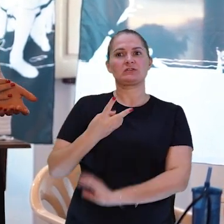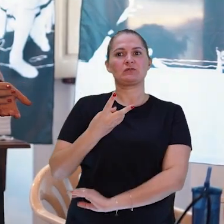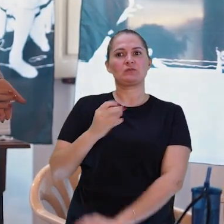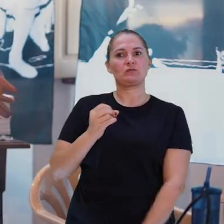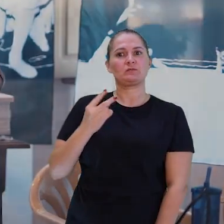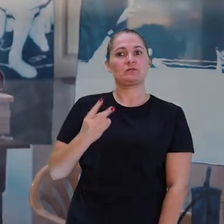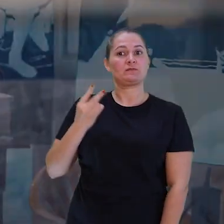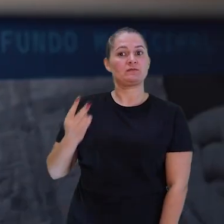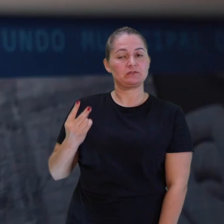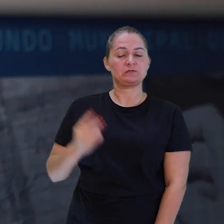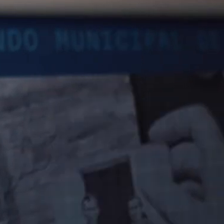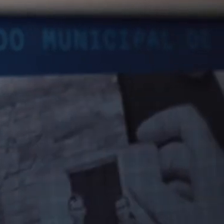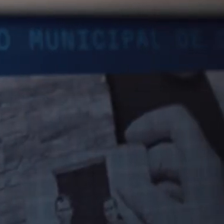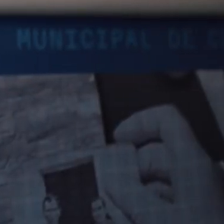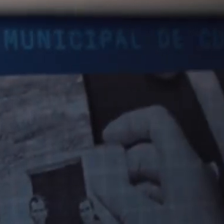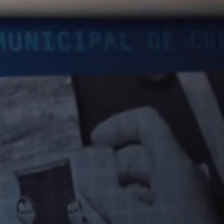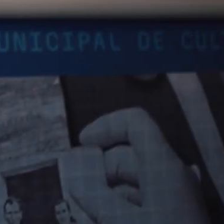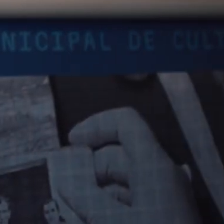edital de 2022.